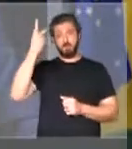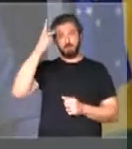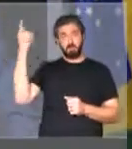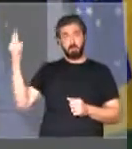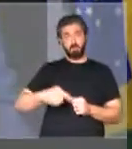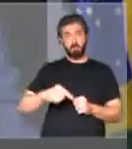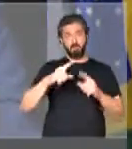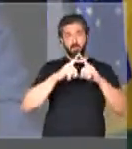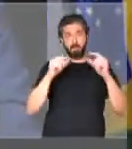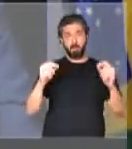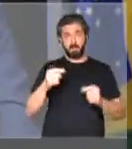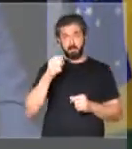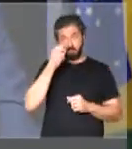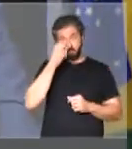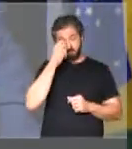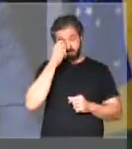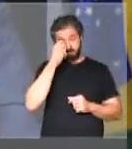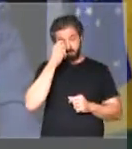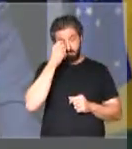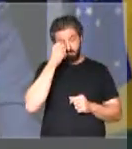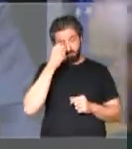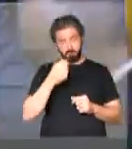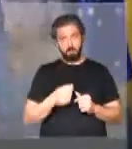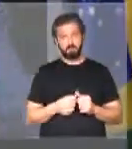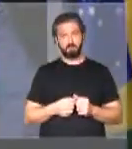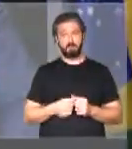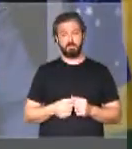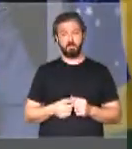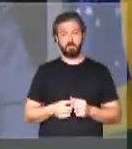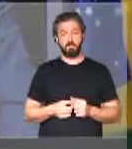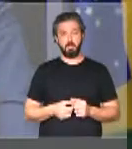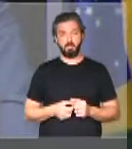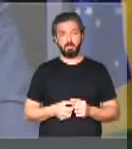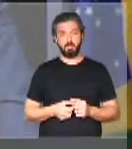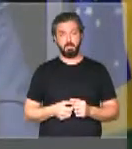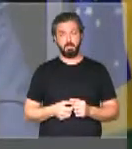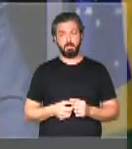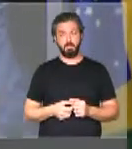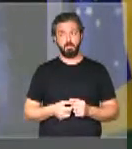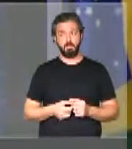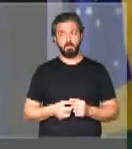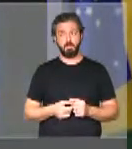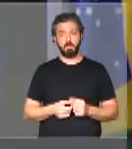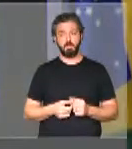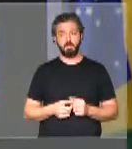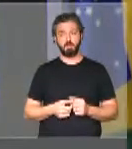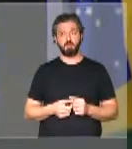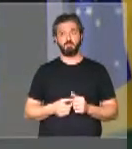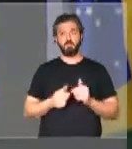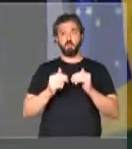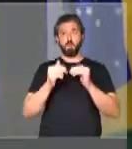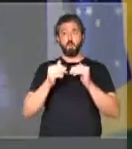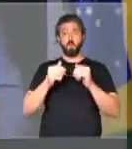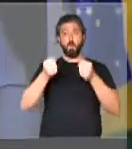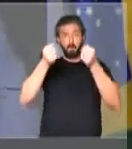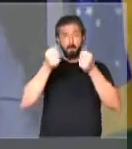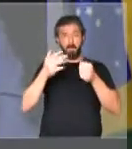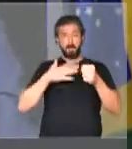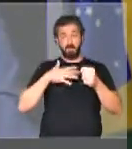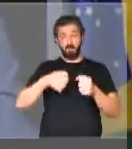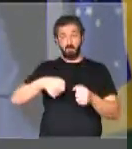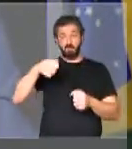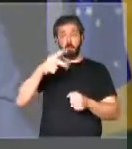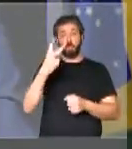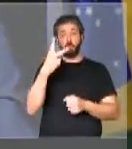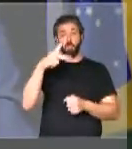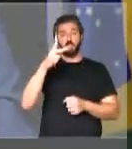Paulo para Brasília, deputado Crisóstomo, passou o peso da minha bagagem